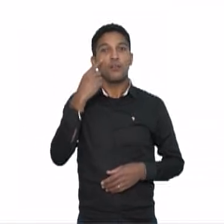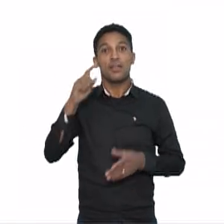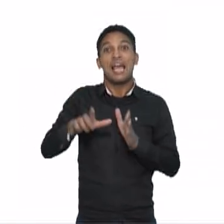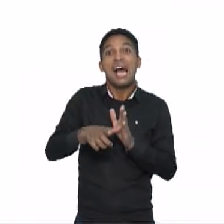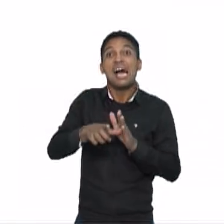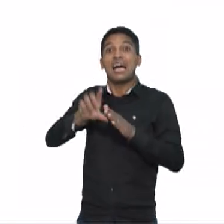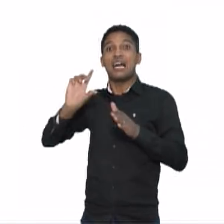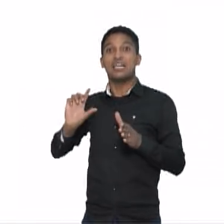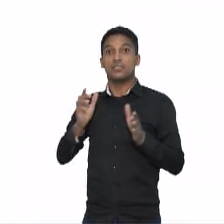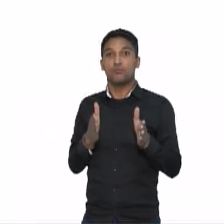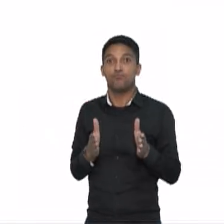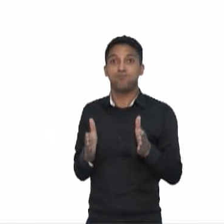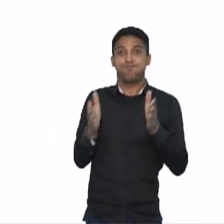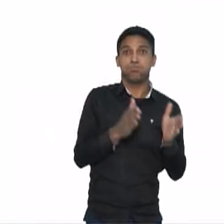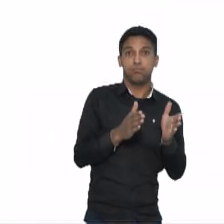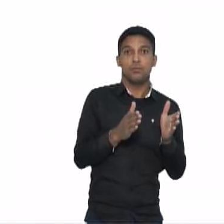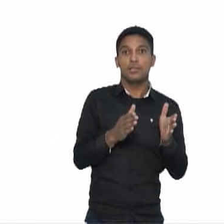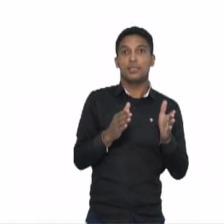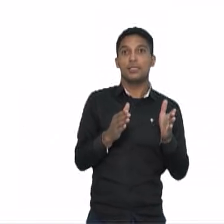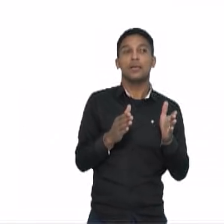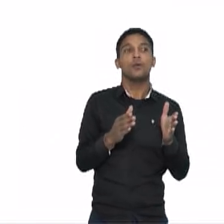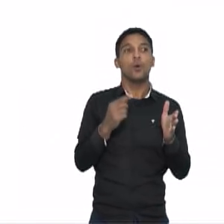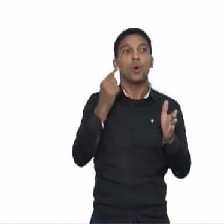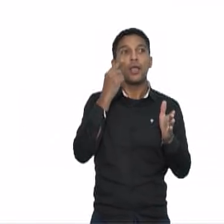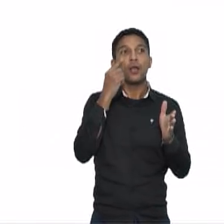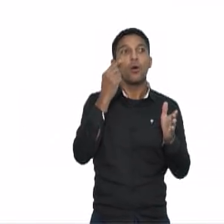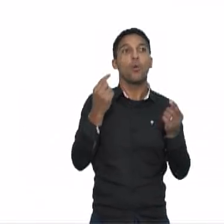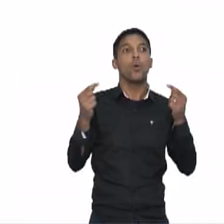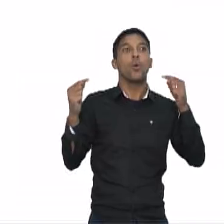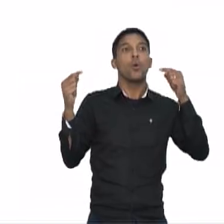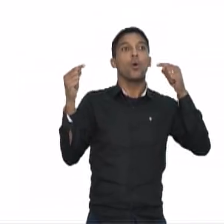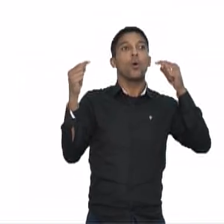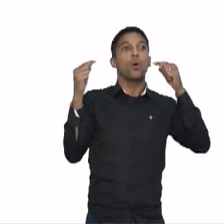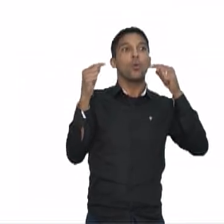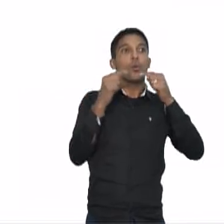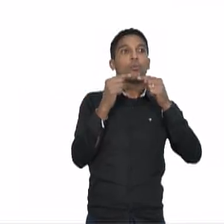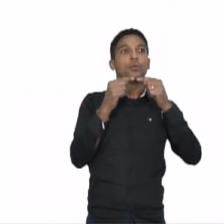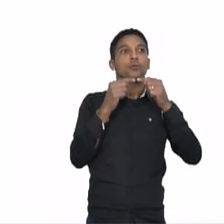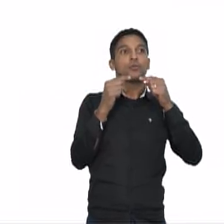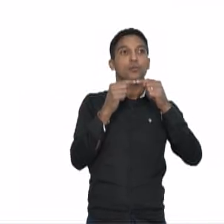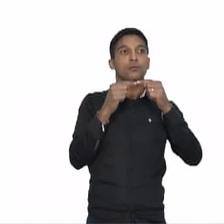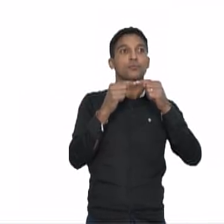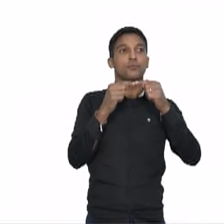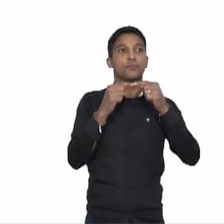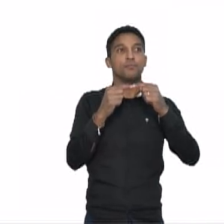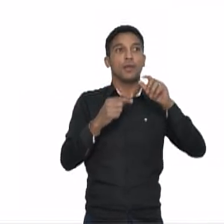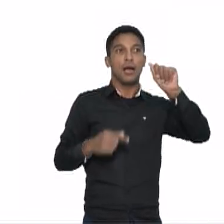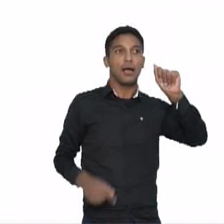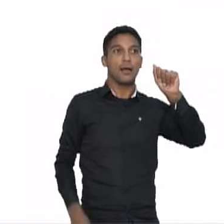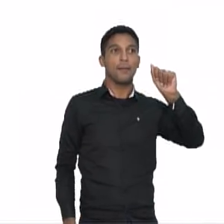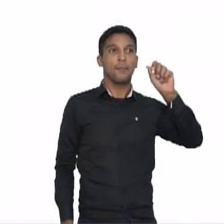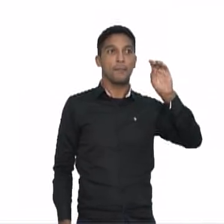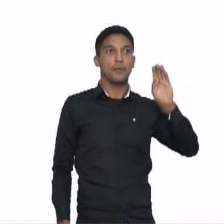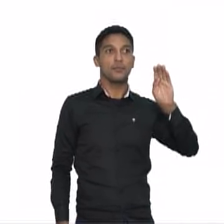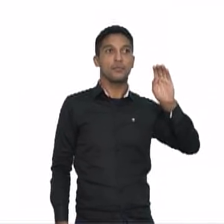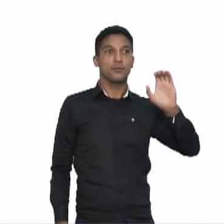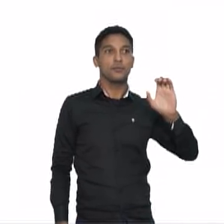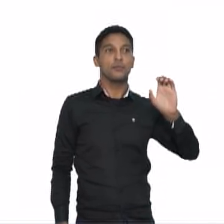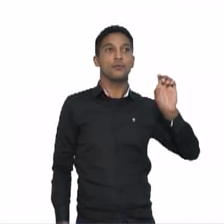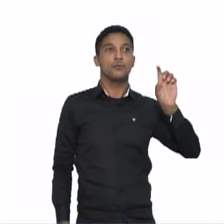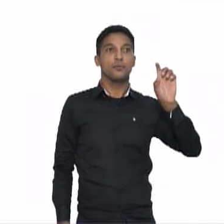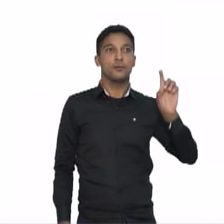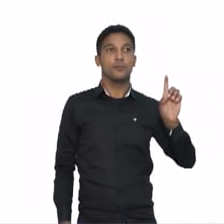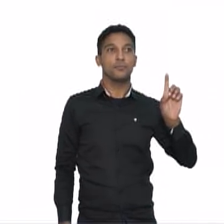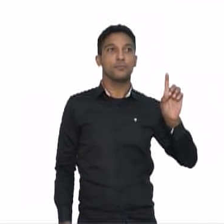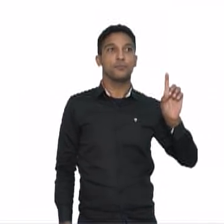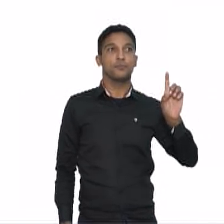que... A. O formato de serialidade foi importado do México. B. Derivam